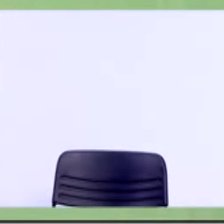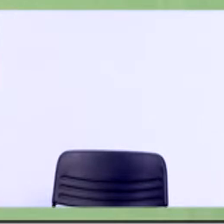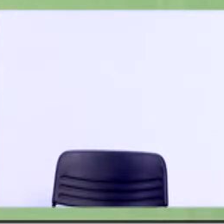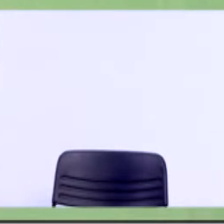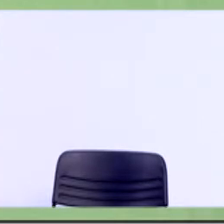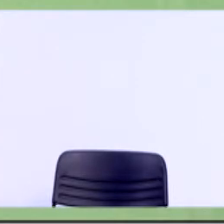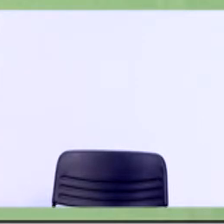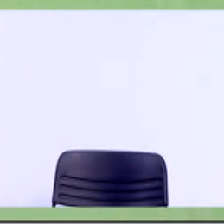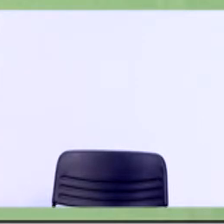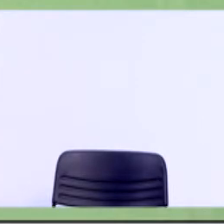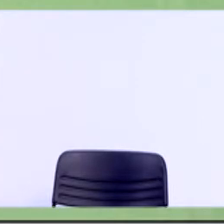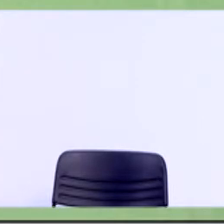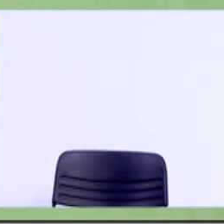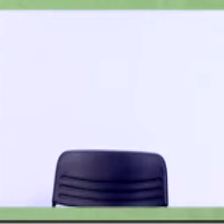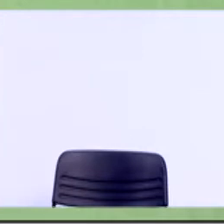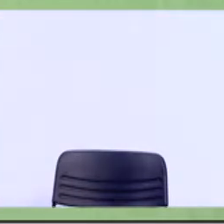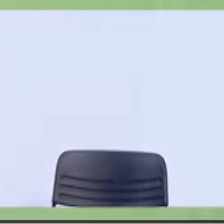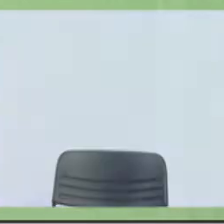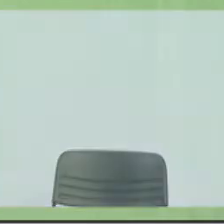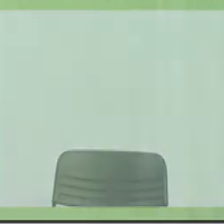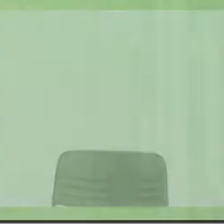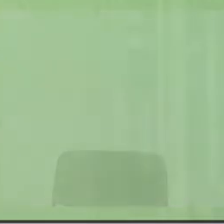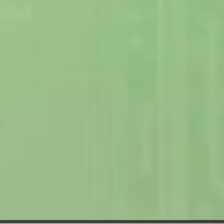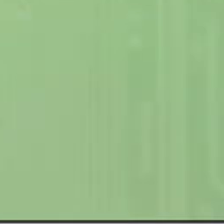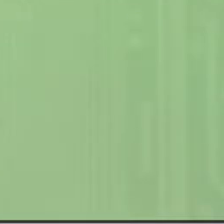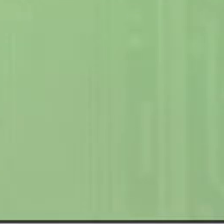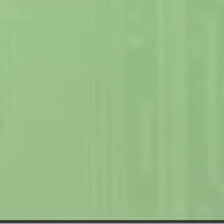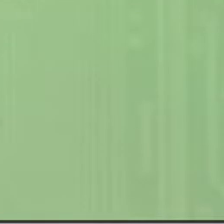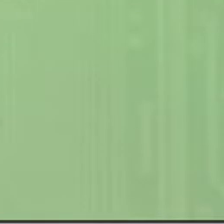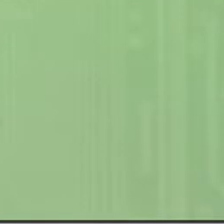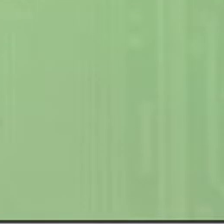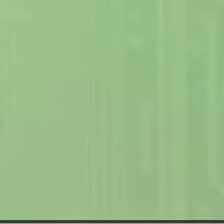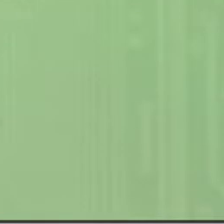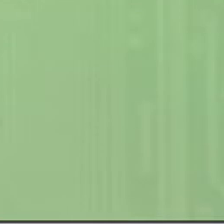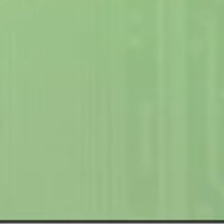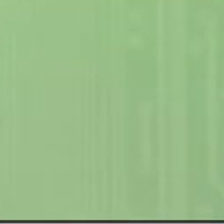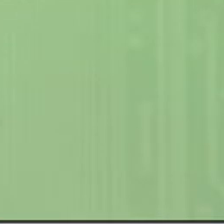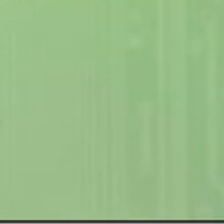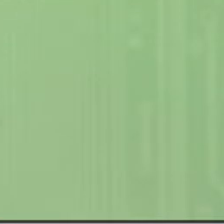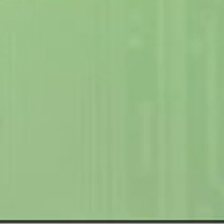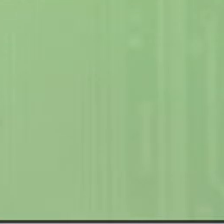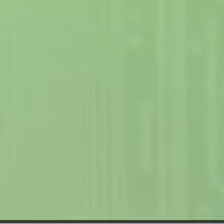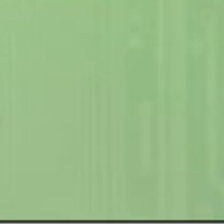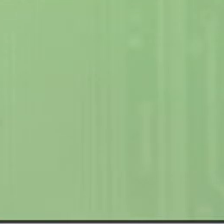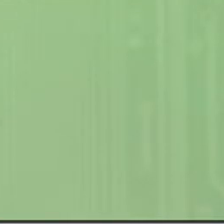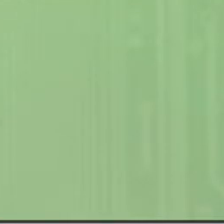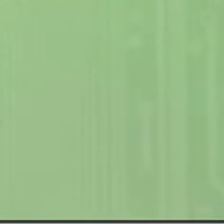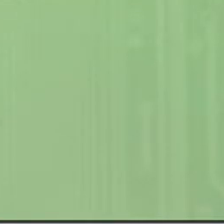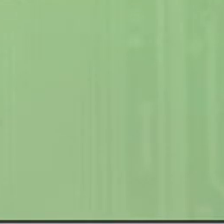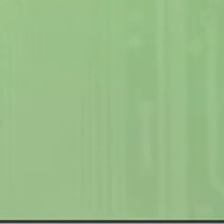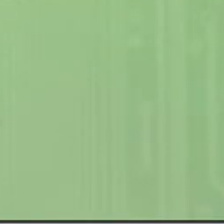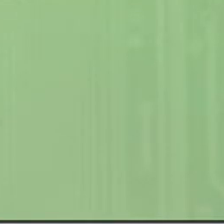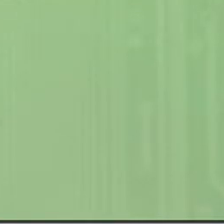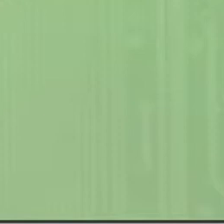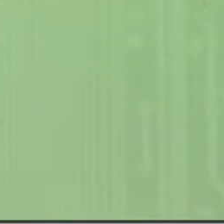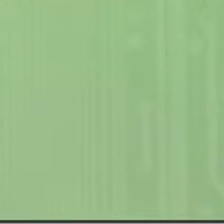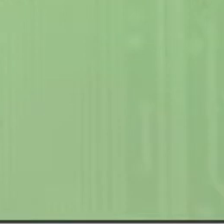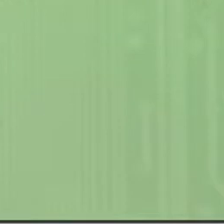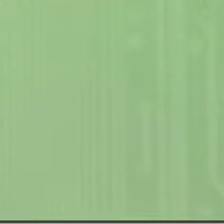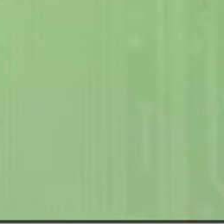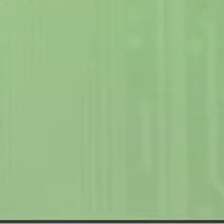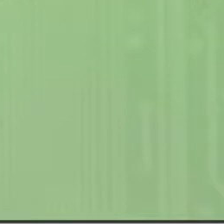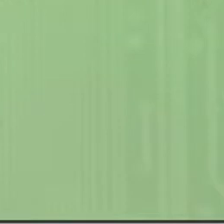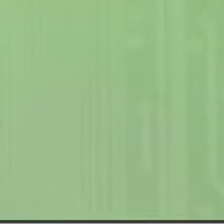um produto, né, para trazer facilidade, satisfação a ele, né?